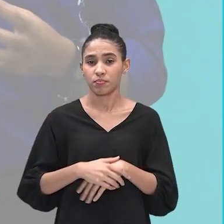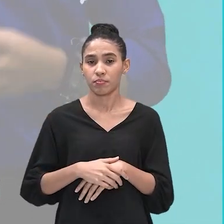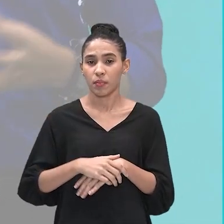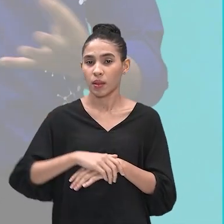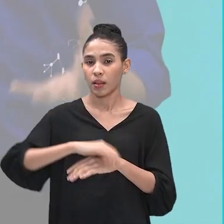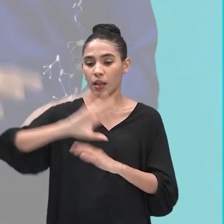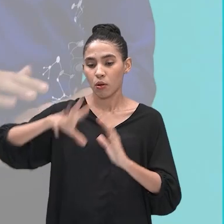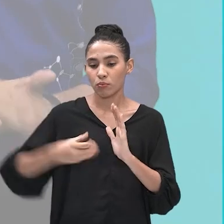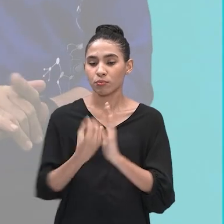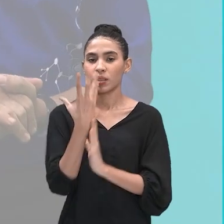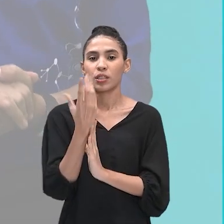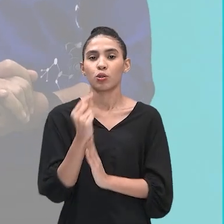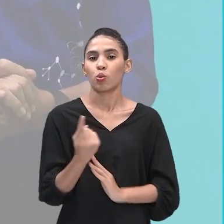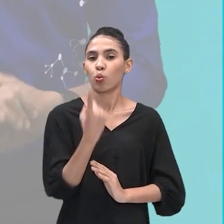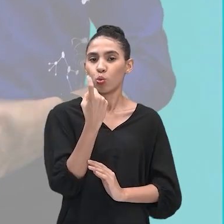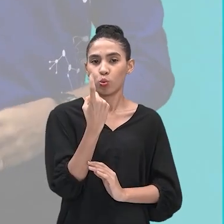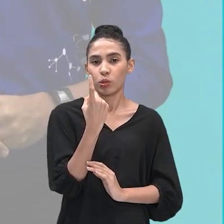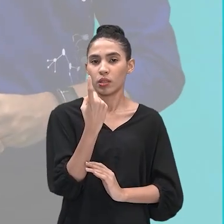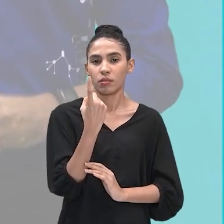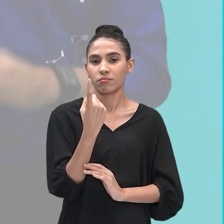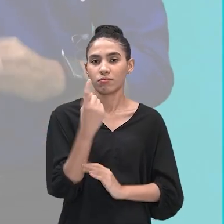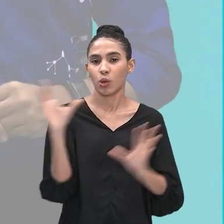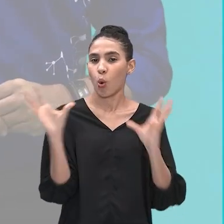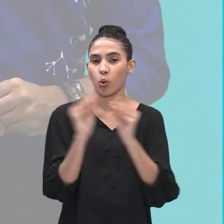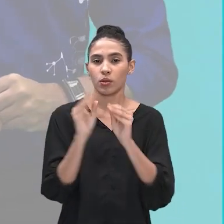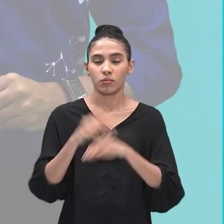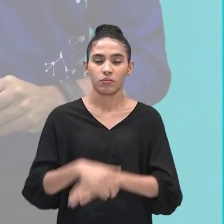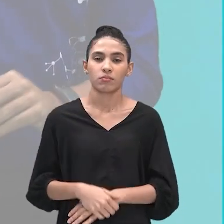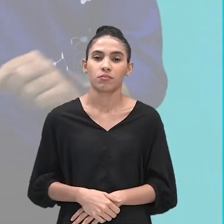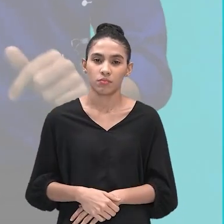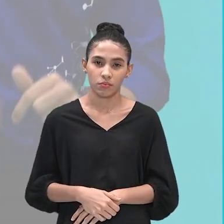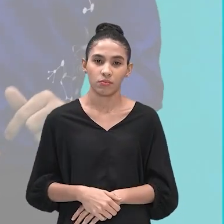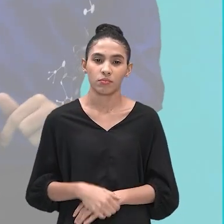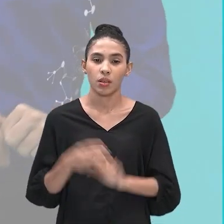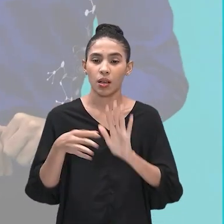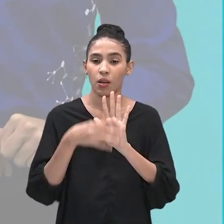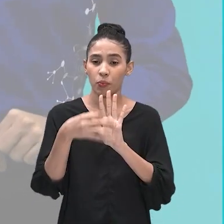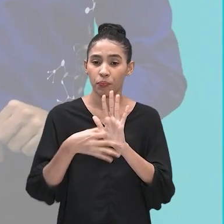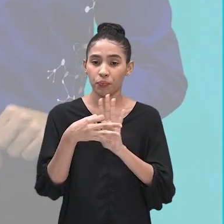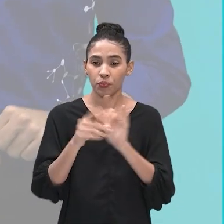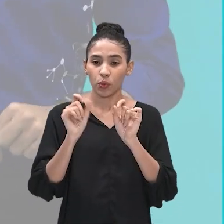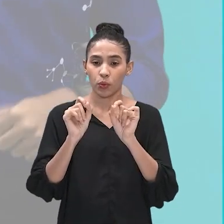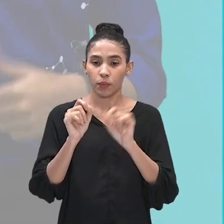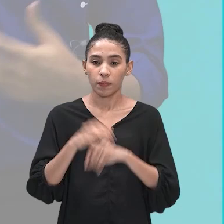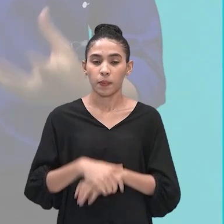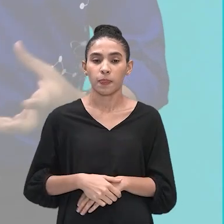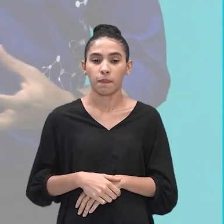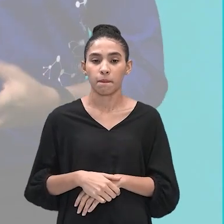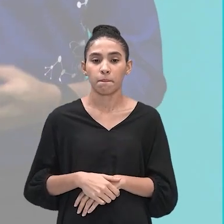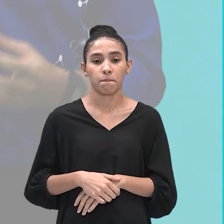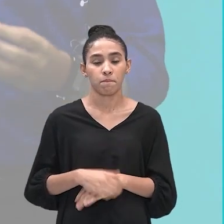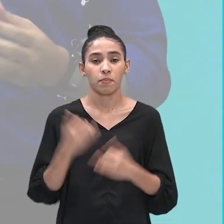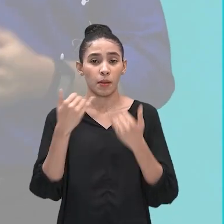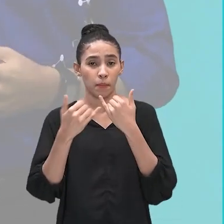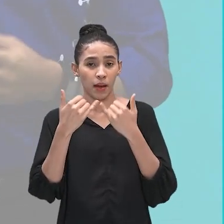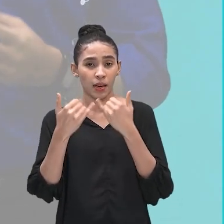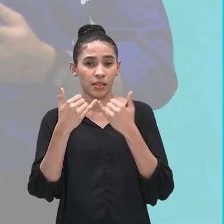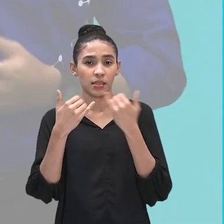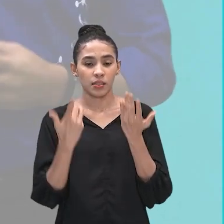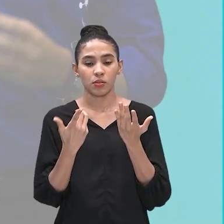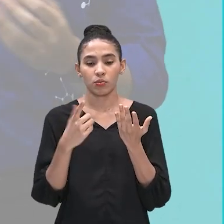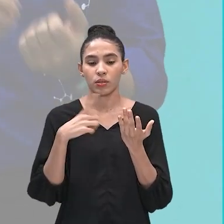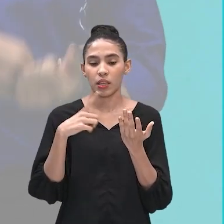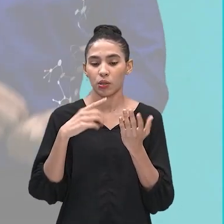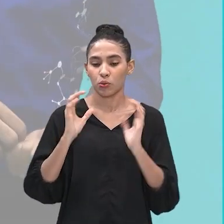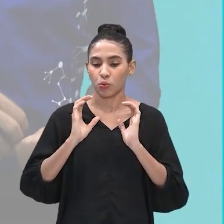tipo de comparação para ter uma conclusão. O pressuposto desse argumento é que coisas semelhantes se comportam de